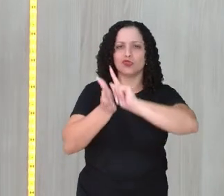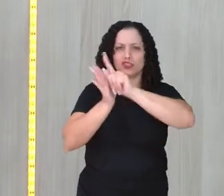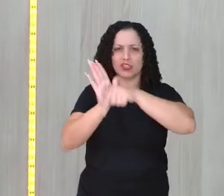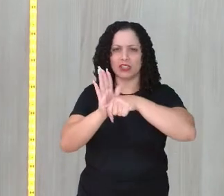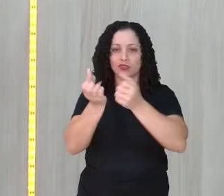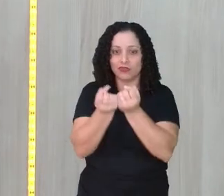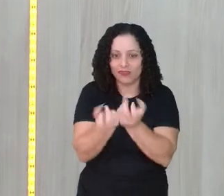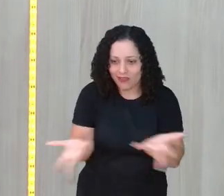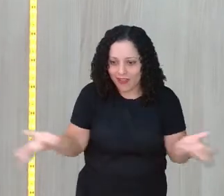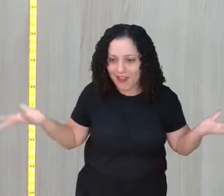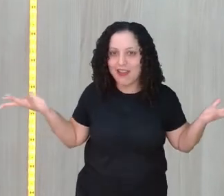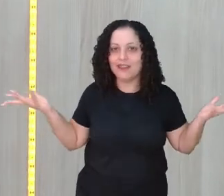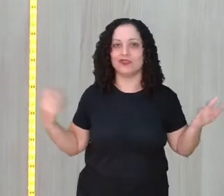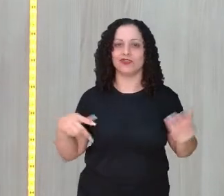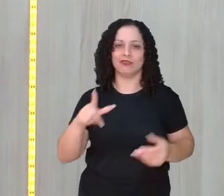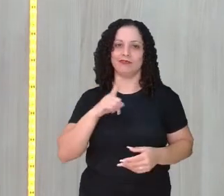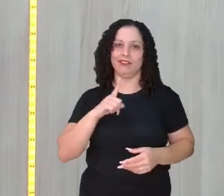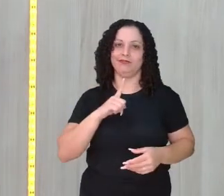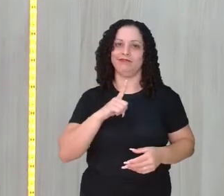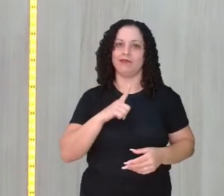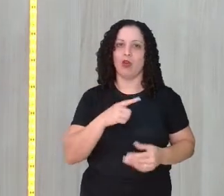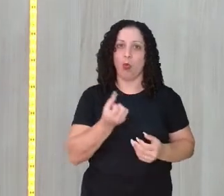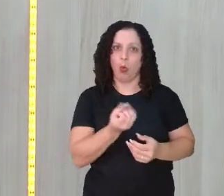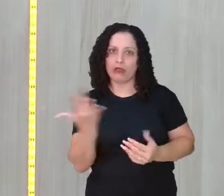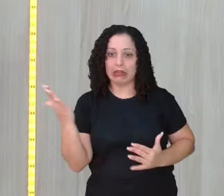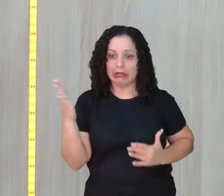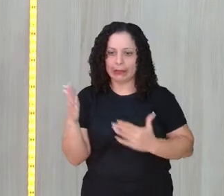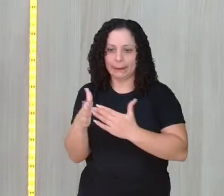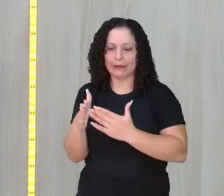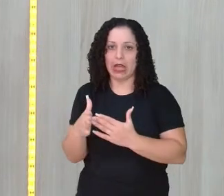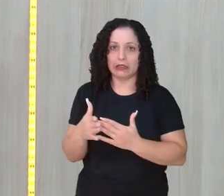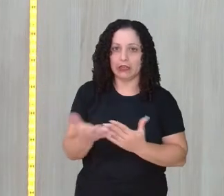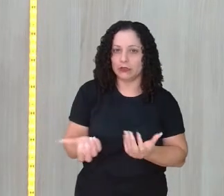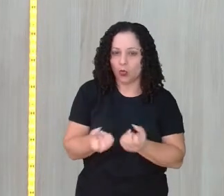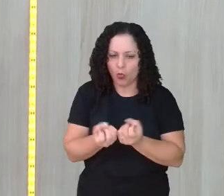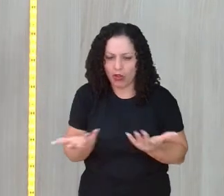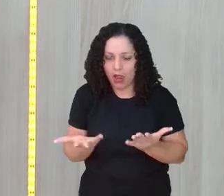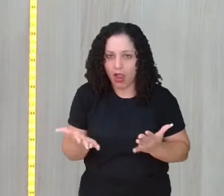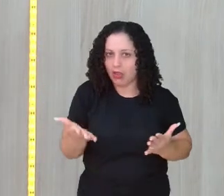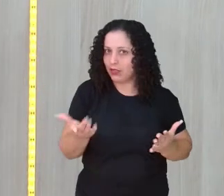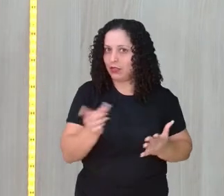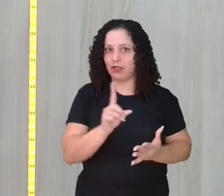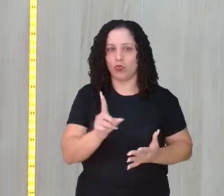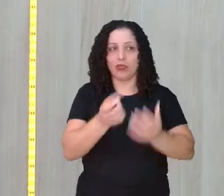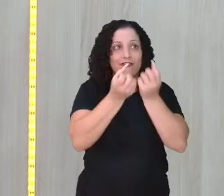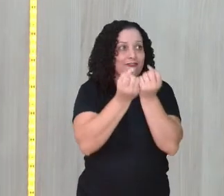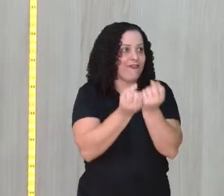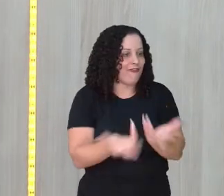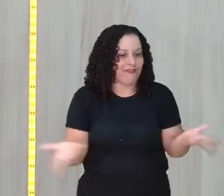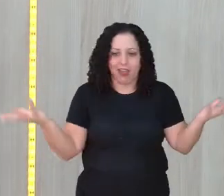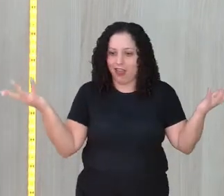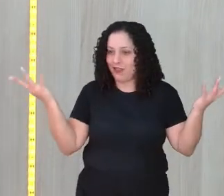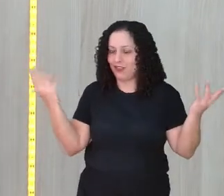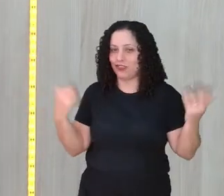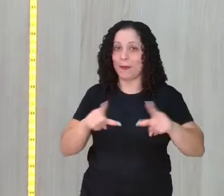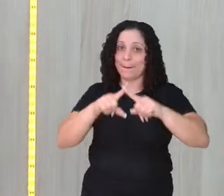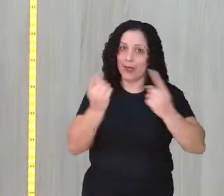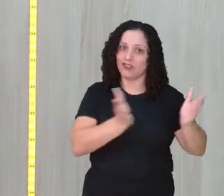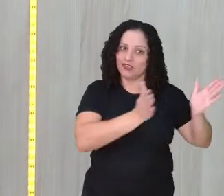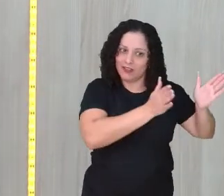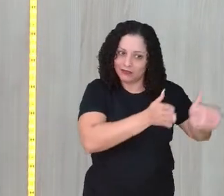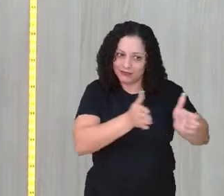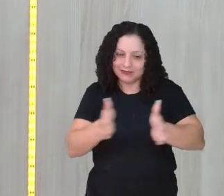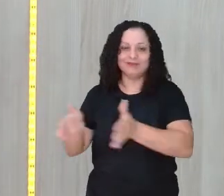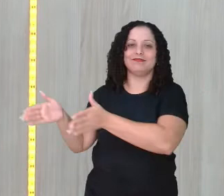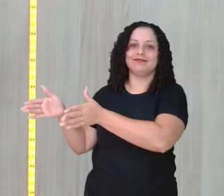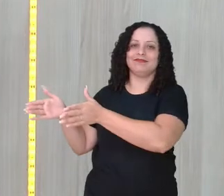são infinitos. A gente não tem uma quantidade limitada de gêneros, mas a gente tem uma quantidade de ordens. Isso.